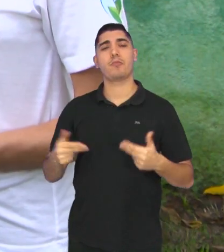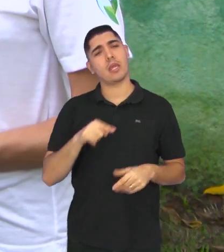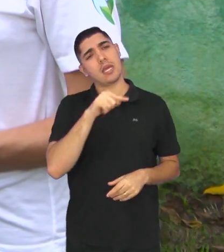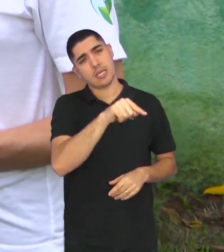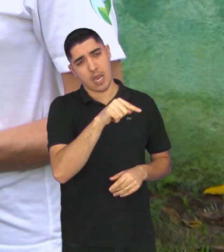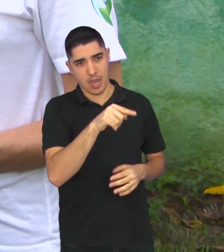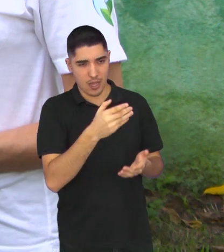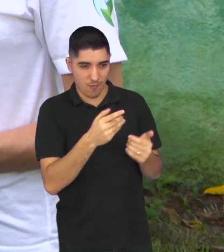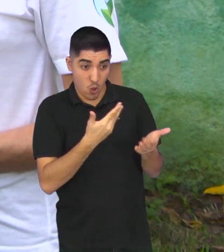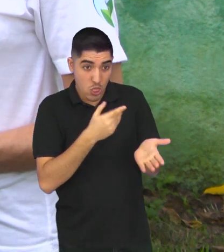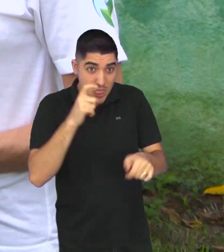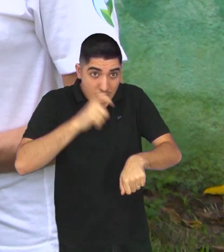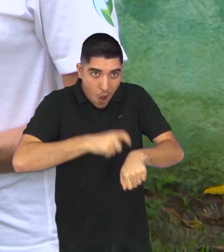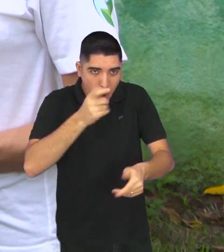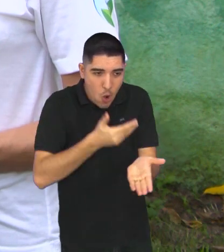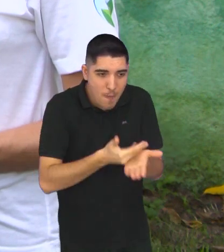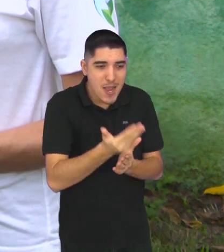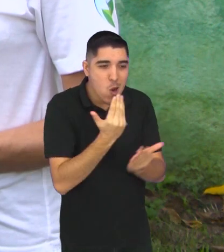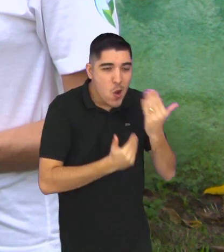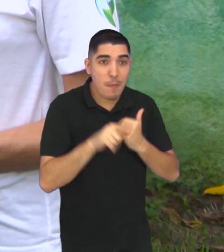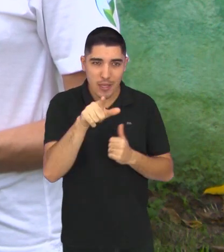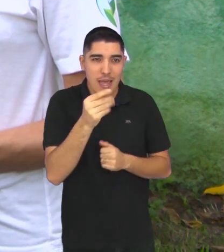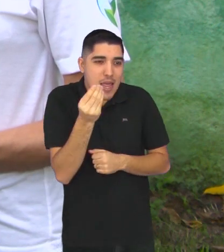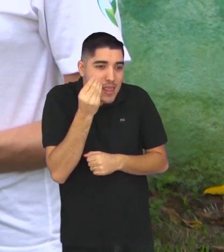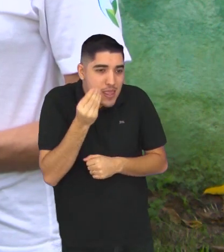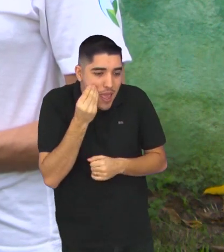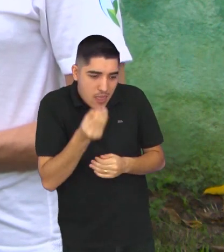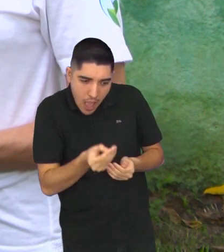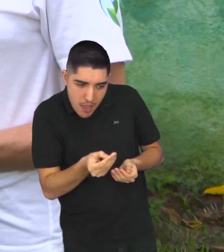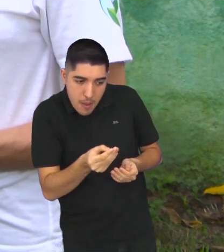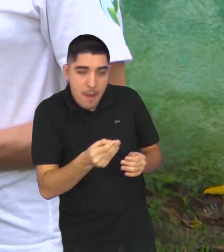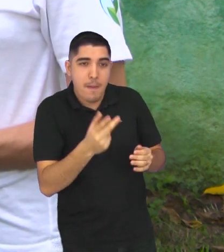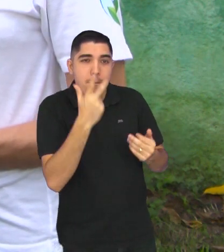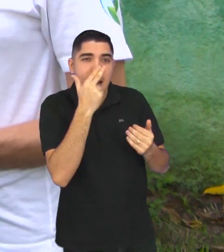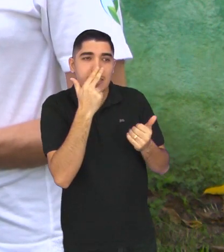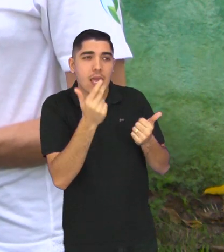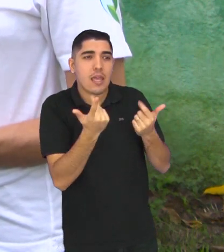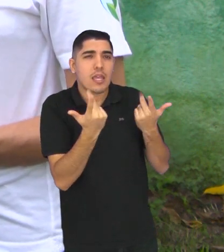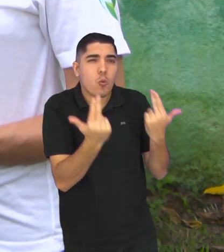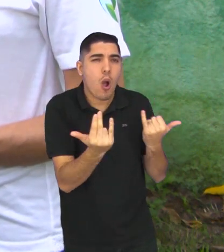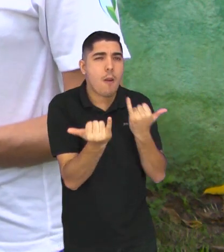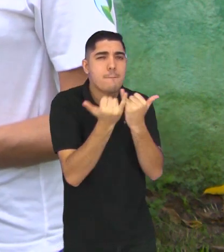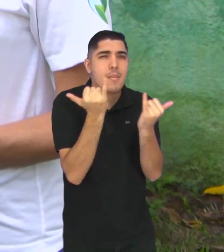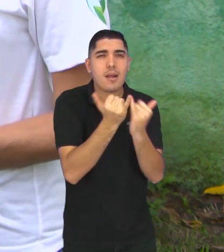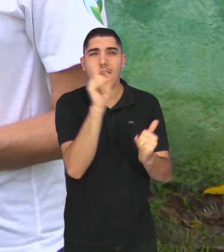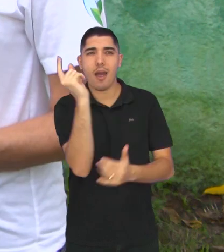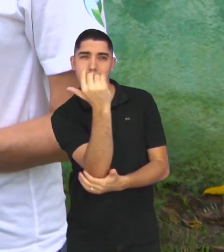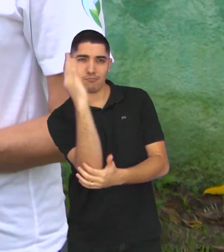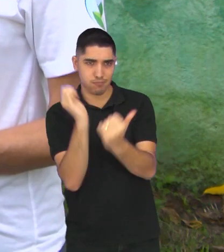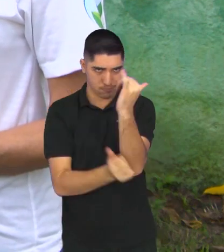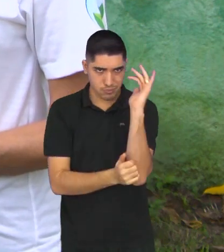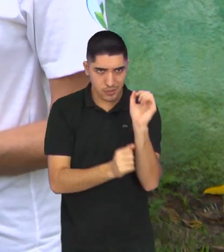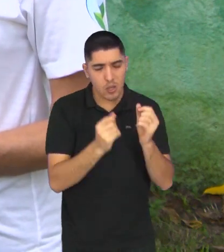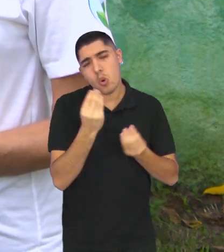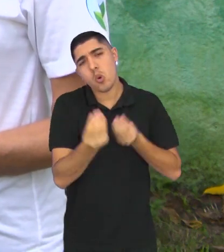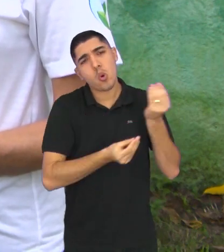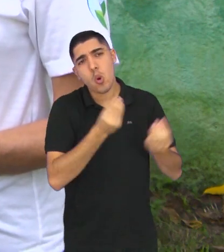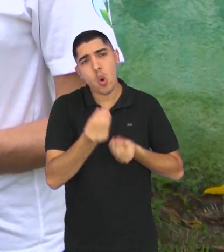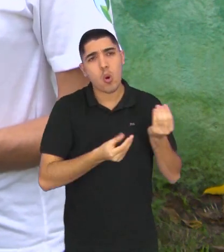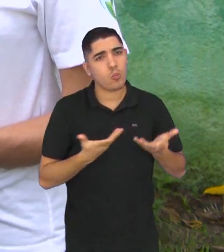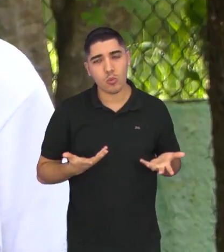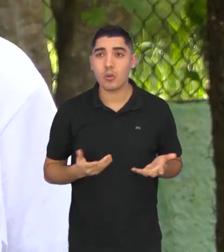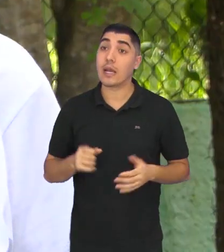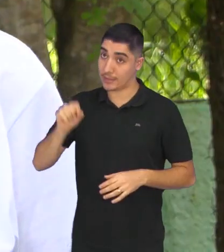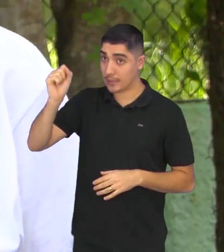esse tratamento também, essa hora da refeição, vocês tentam aproximar o mais próximo do cenário da natureza possível? Sim. Como que é